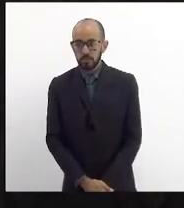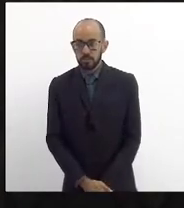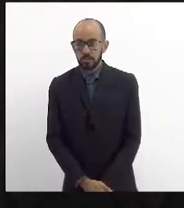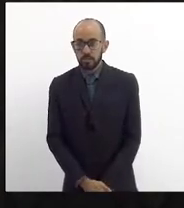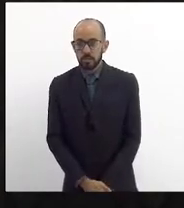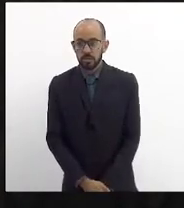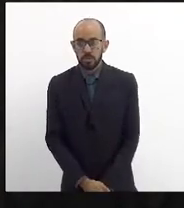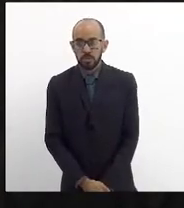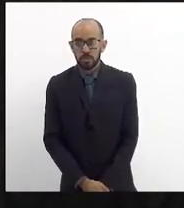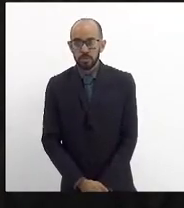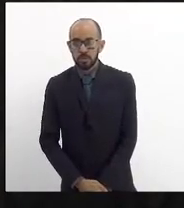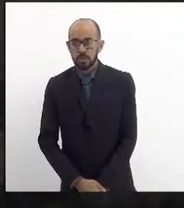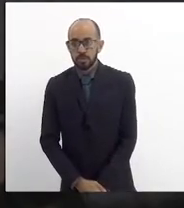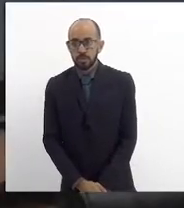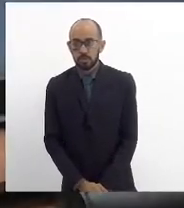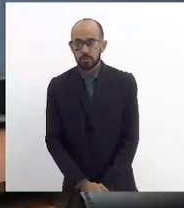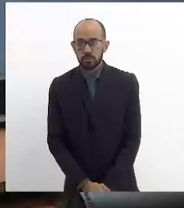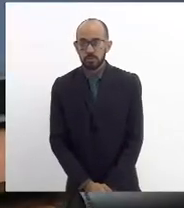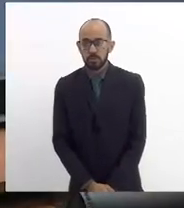G1